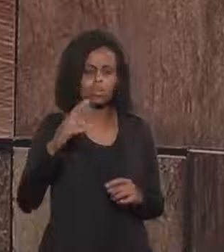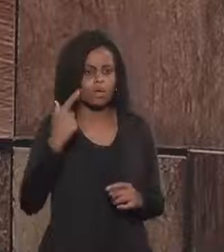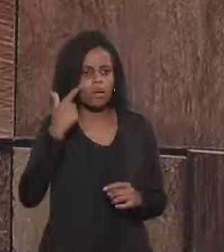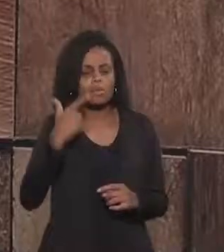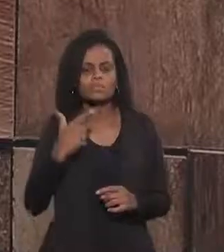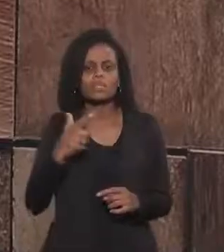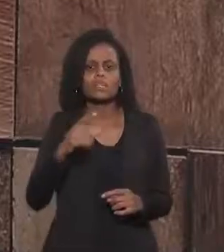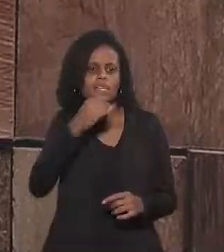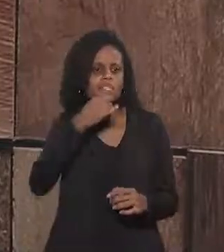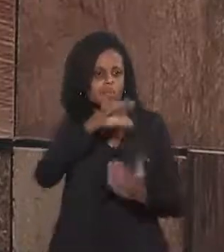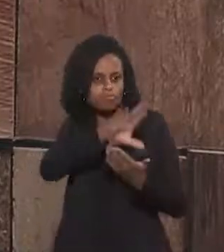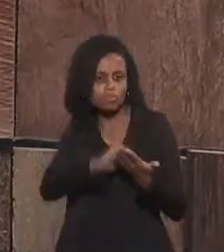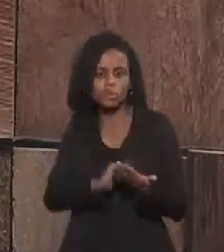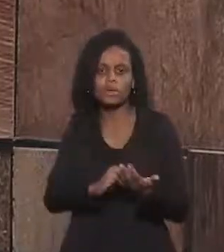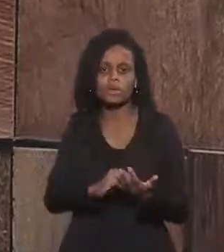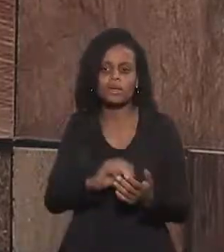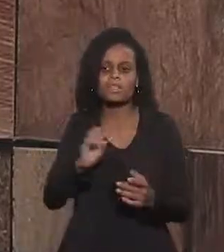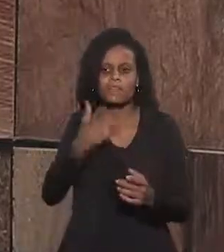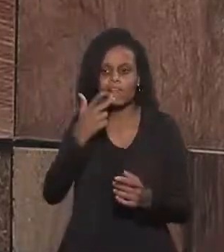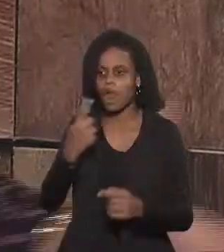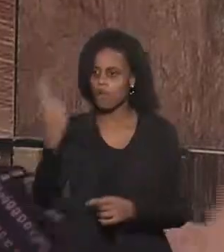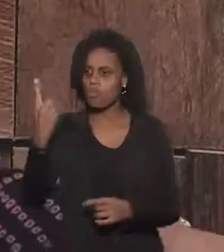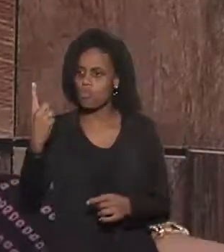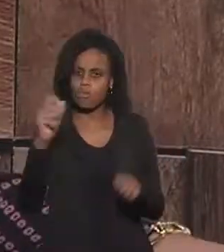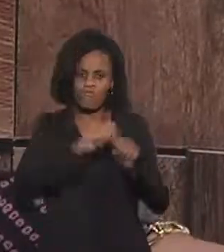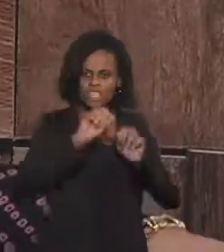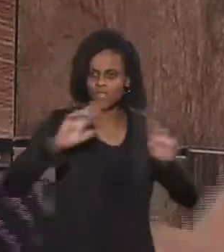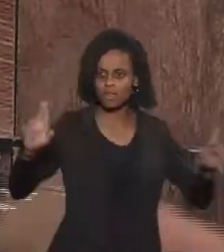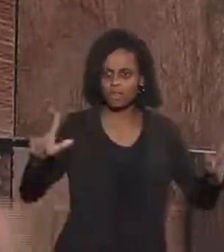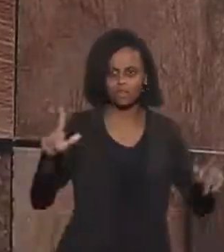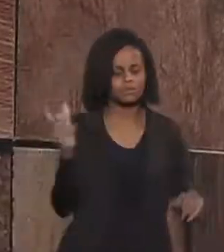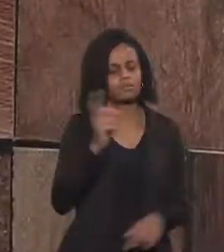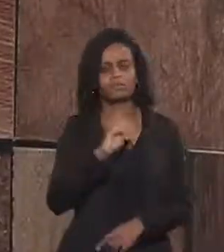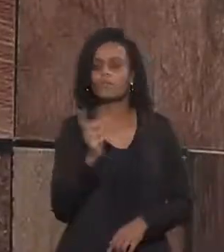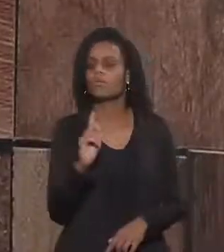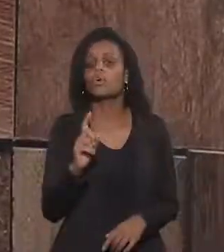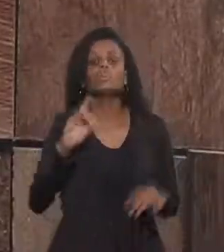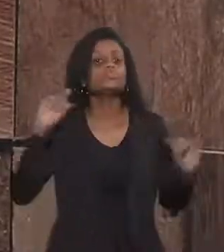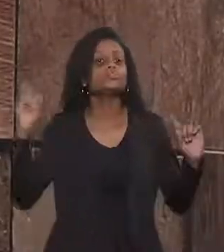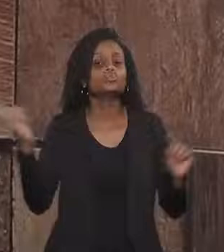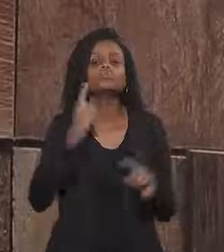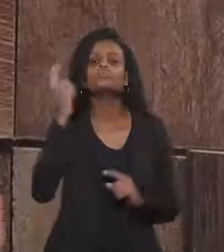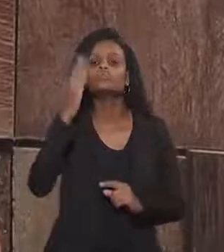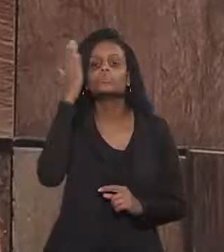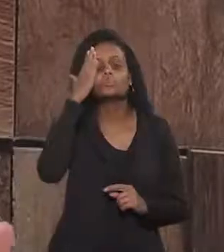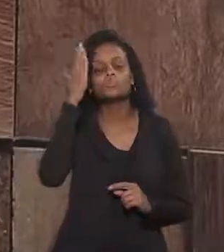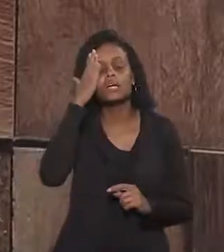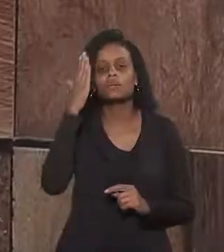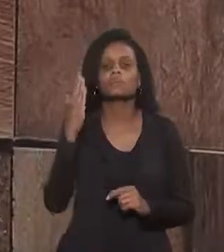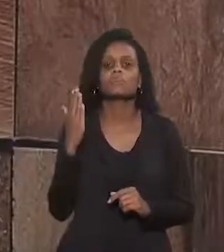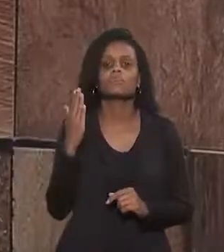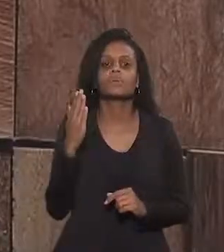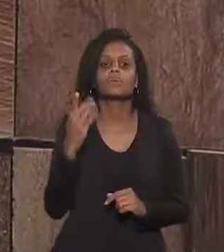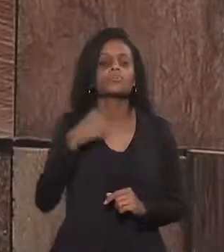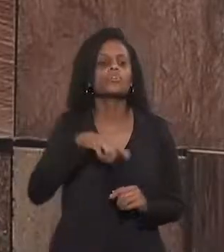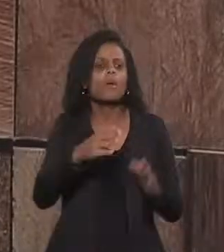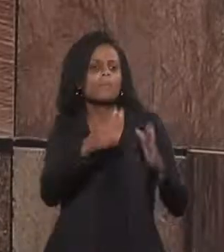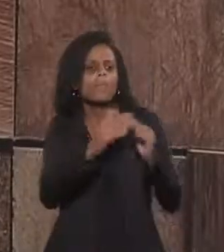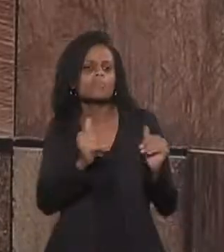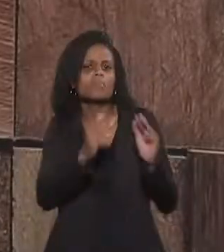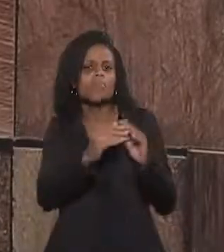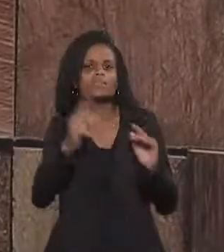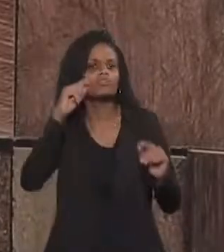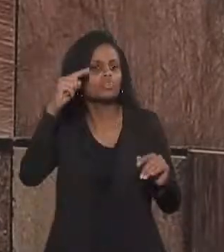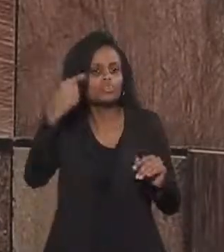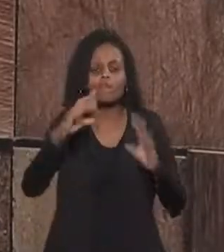modelos. Você não pode dizer uma coisa e fazer outra. E eles sabem, todos eles sabem, todo mundo quer. O que a